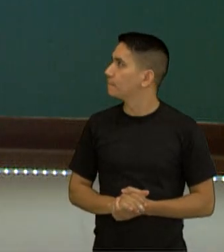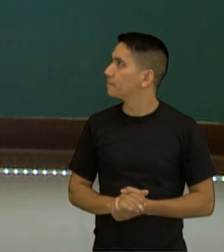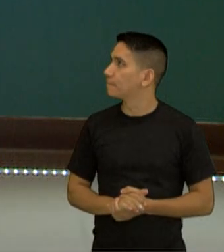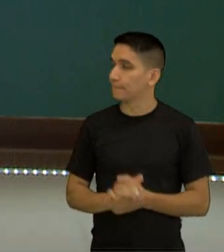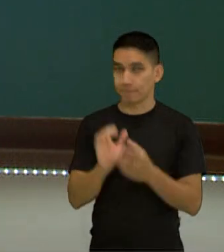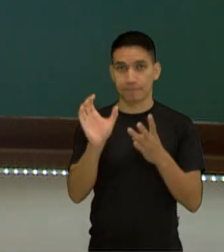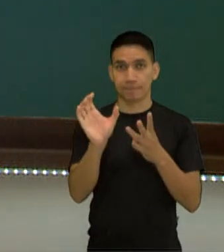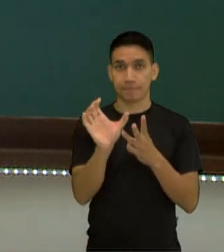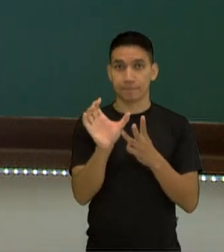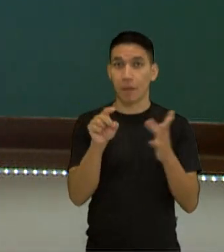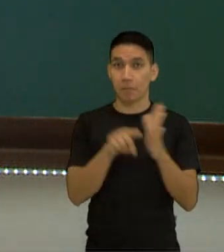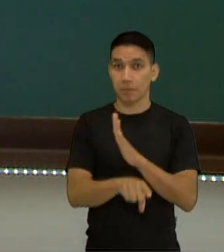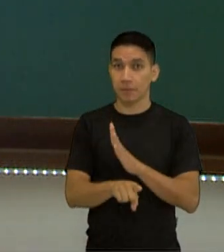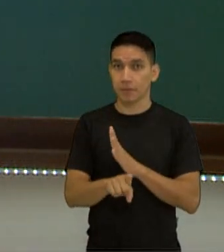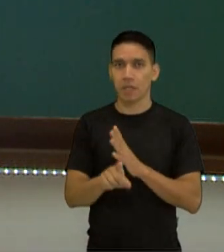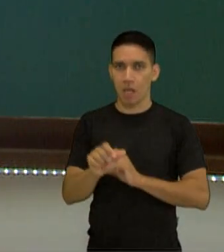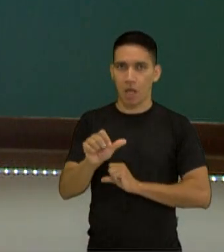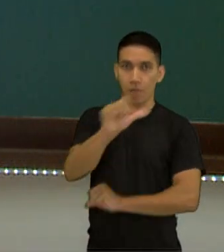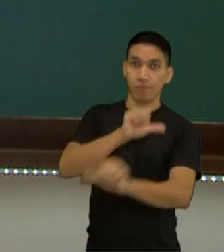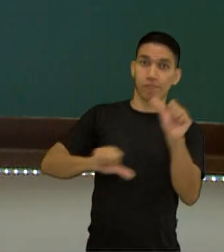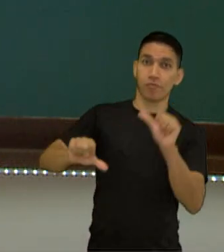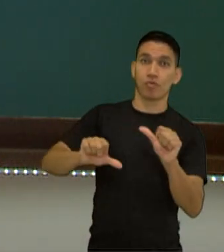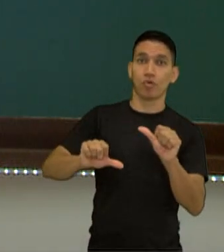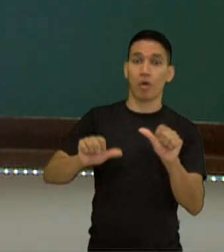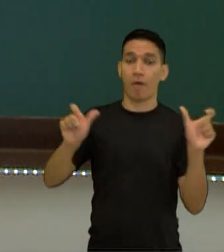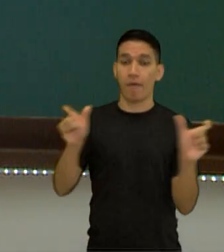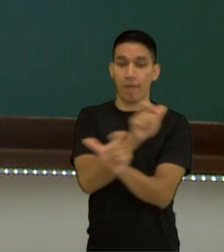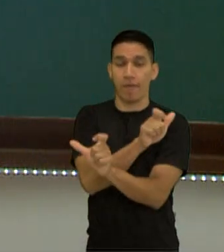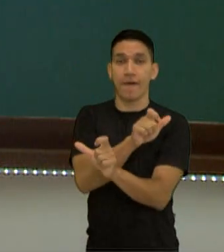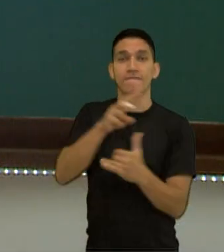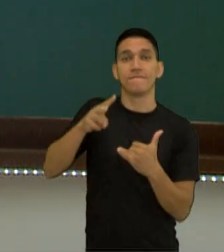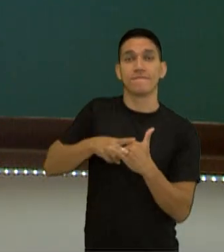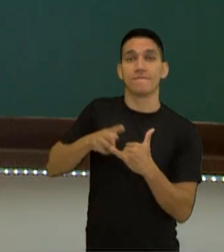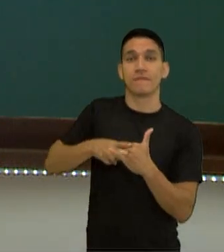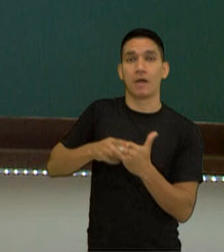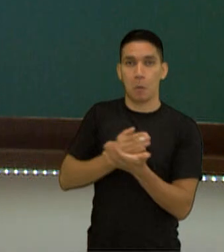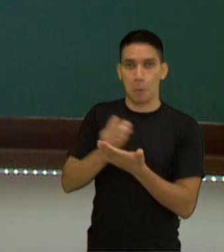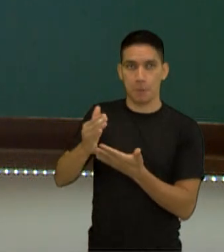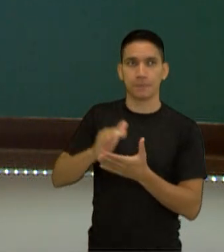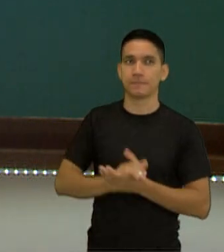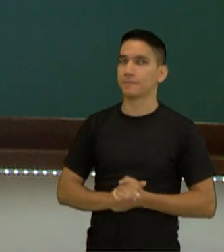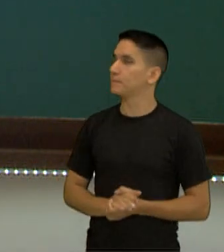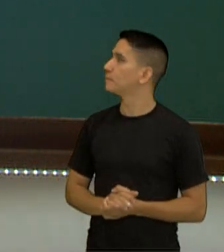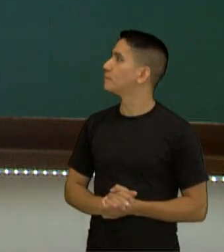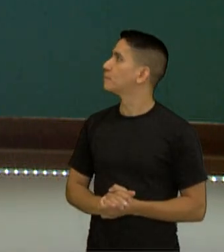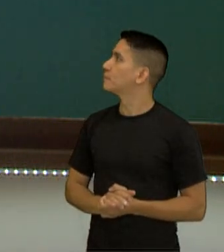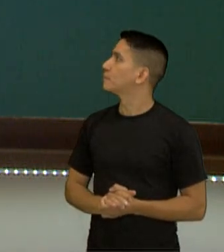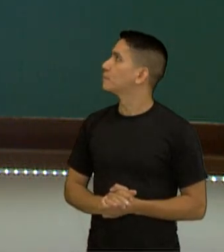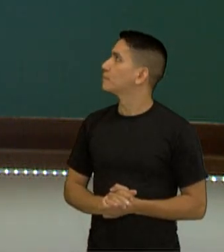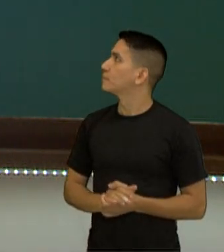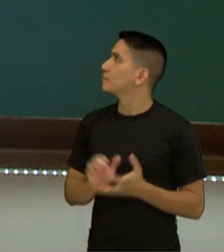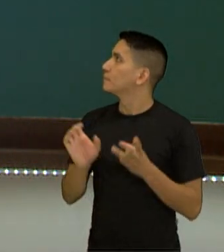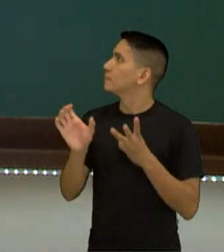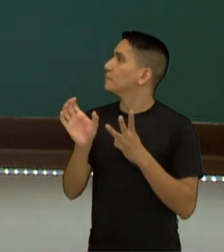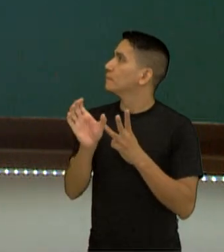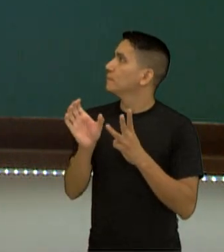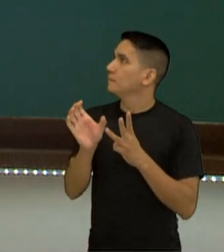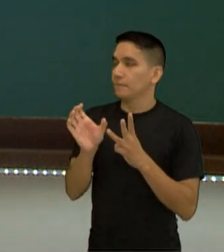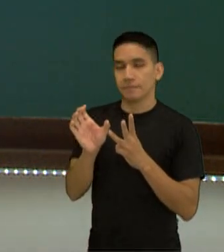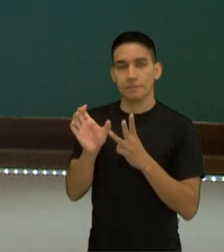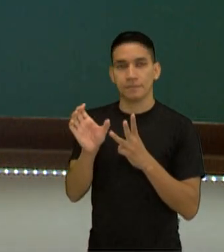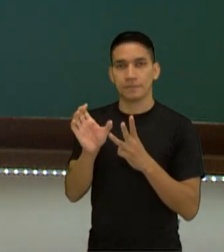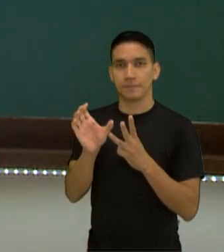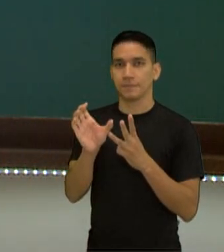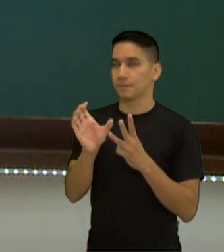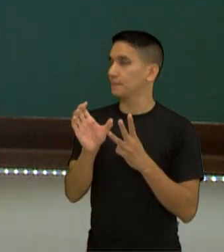uma pergunta. Então, invertemos a posição do verbo to be quando começamos uma pergunta. Are you planning to visit Brazil?